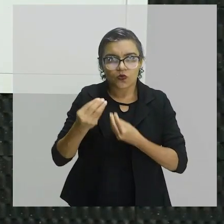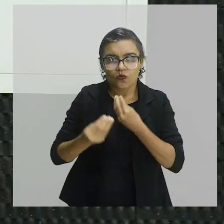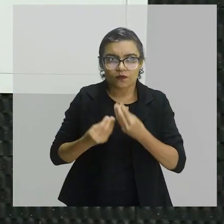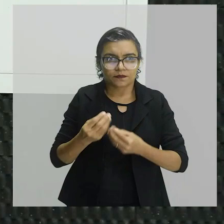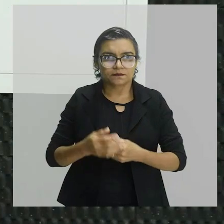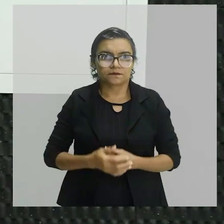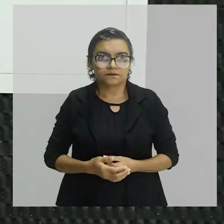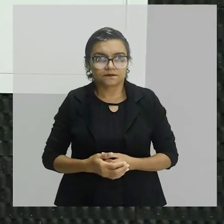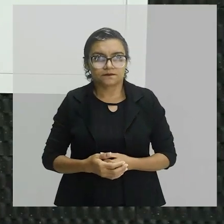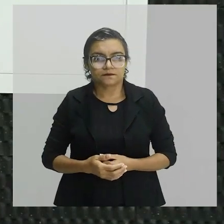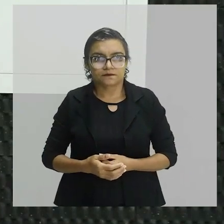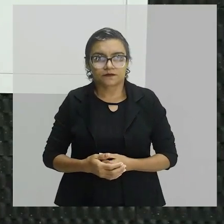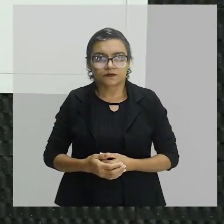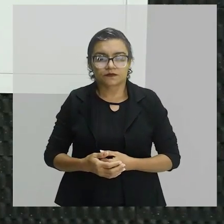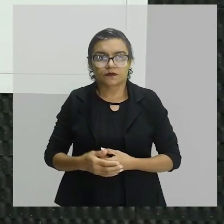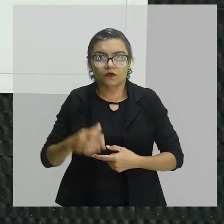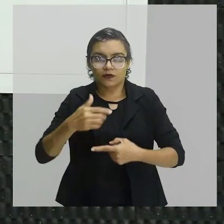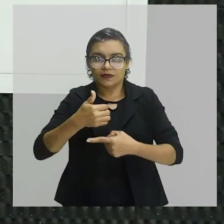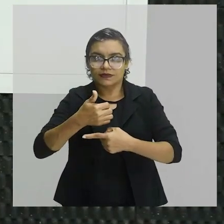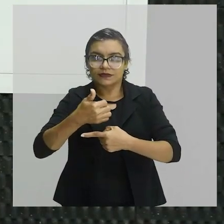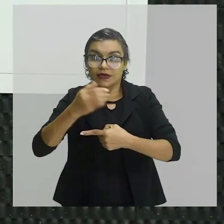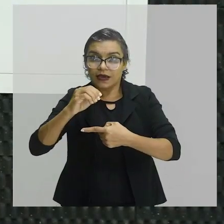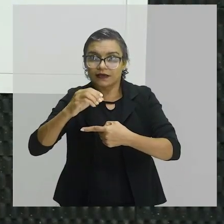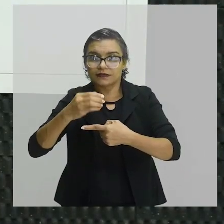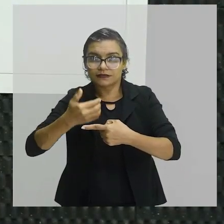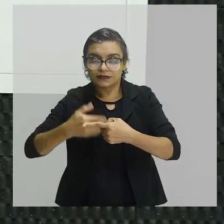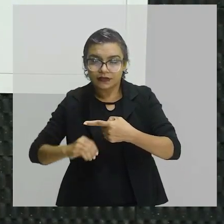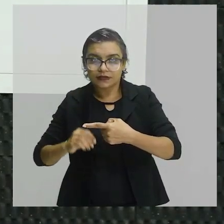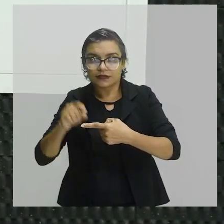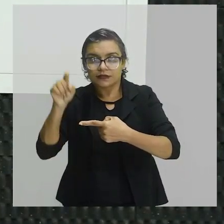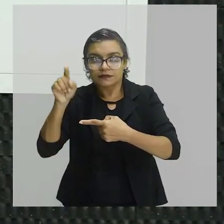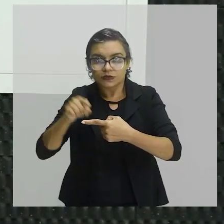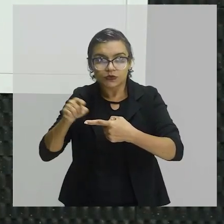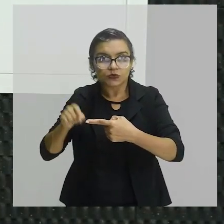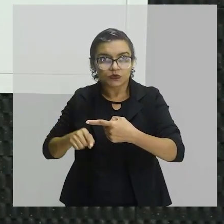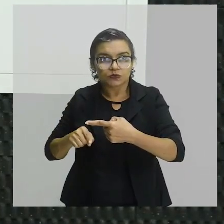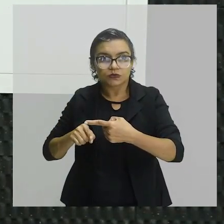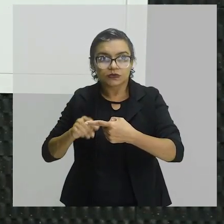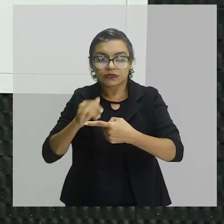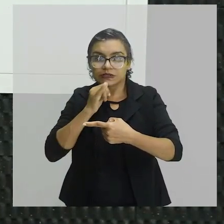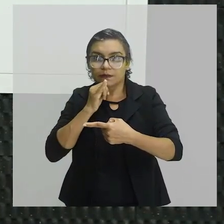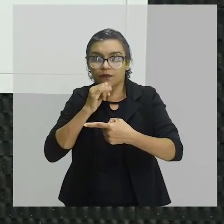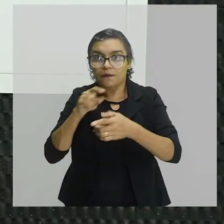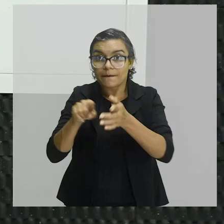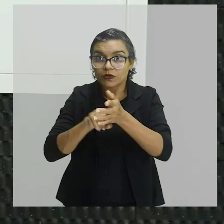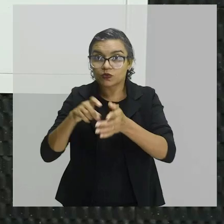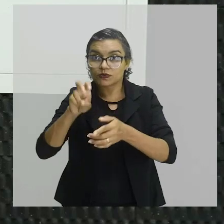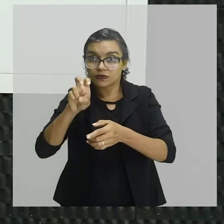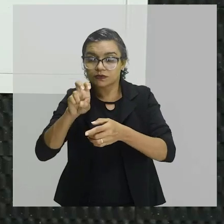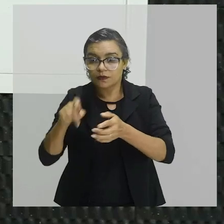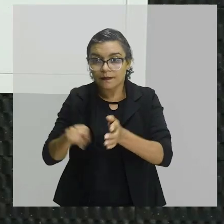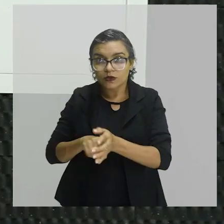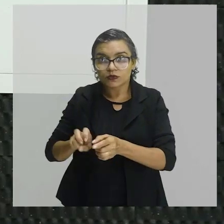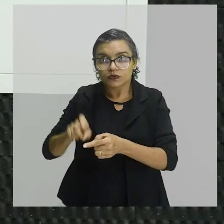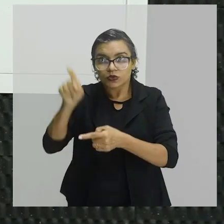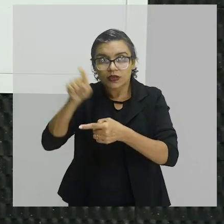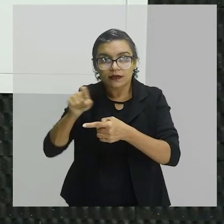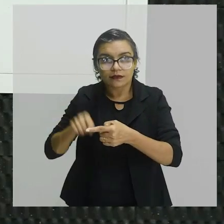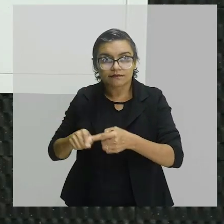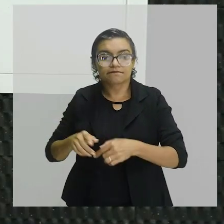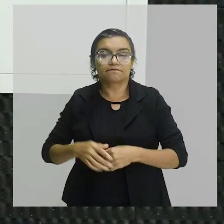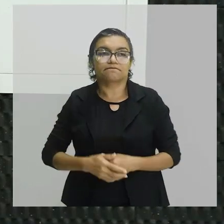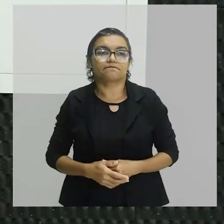Menos 5 e menos 5, né? Em cima e embaixo. Então, vai ficar como? Vai ficar, ó, 50